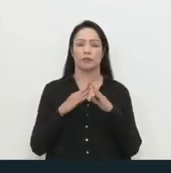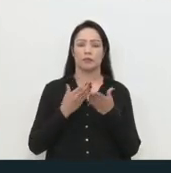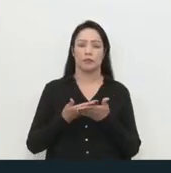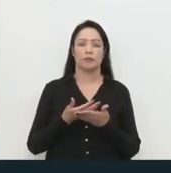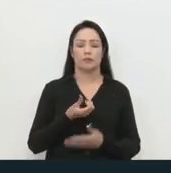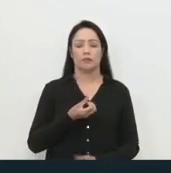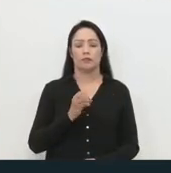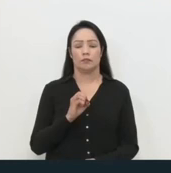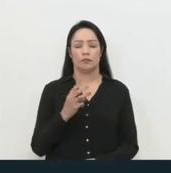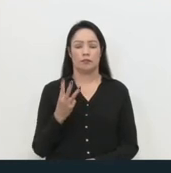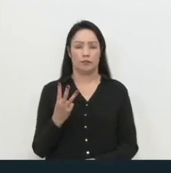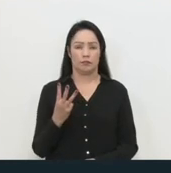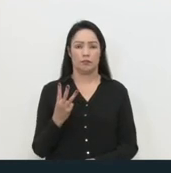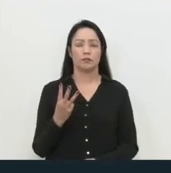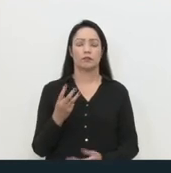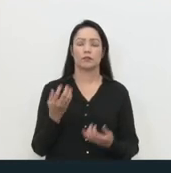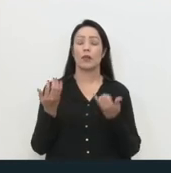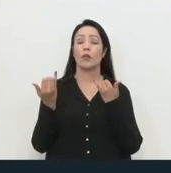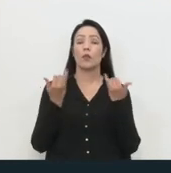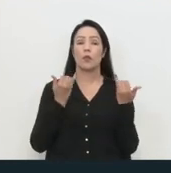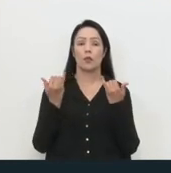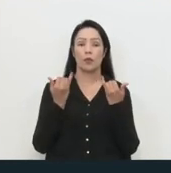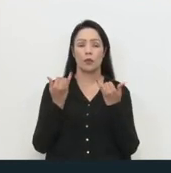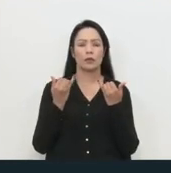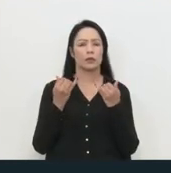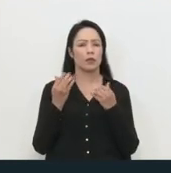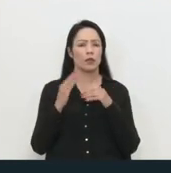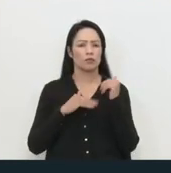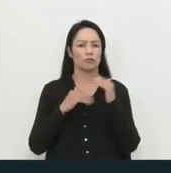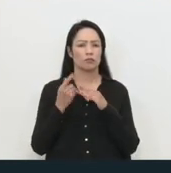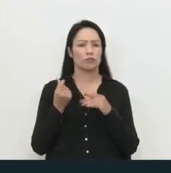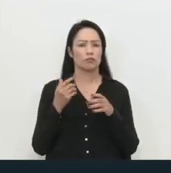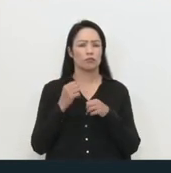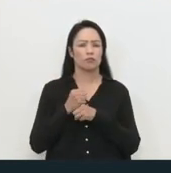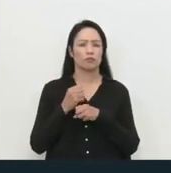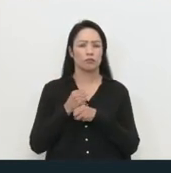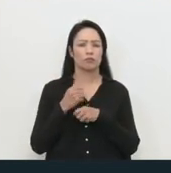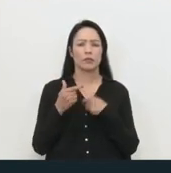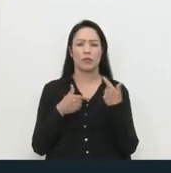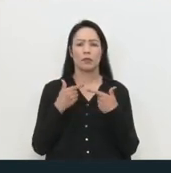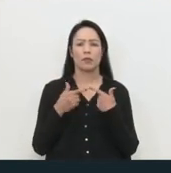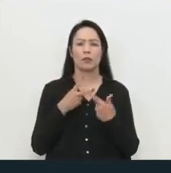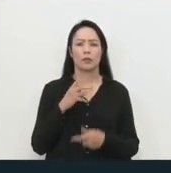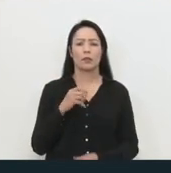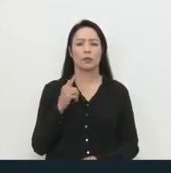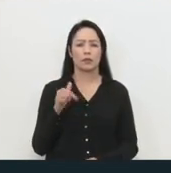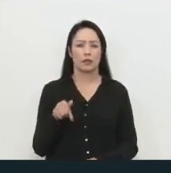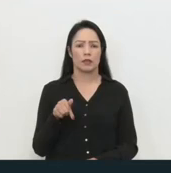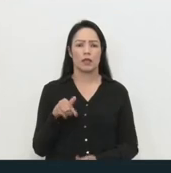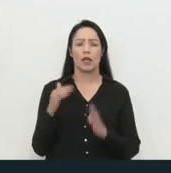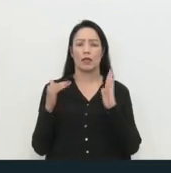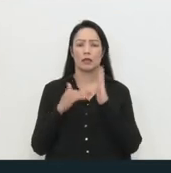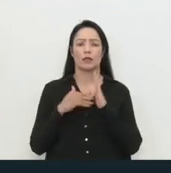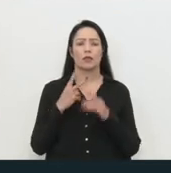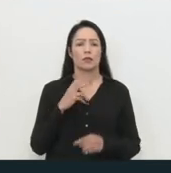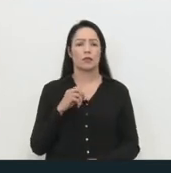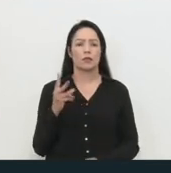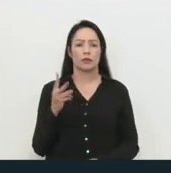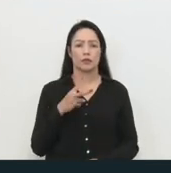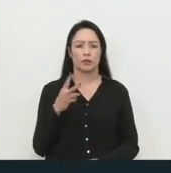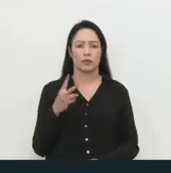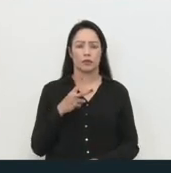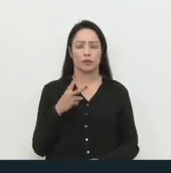2023 informações sobre a execução orçamentária nos exercícios de 2017 a 2022